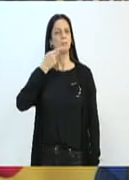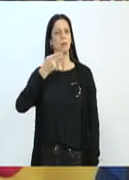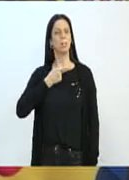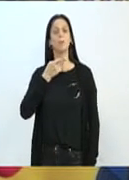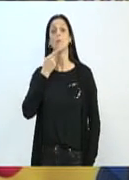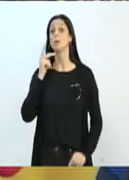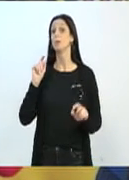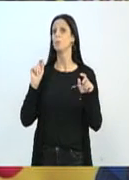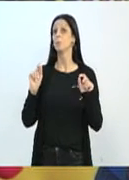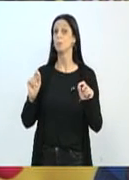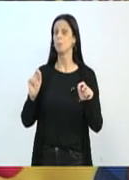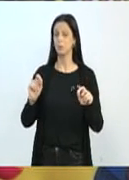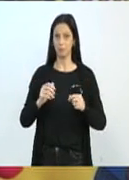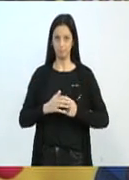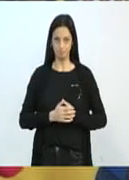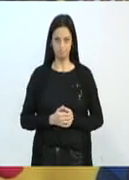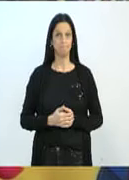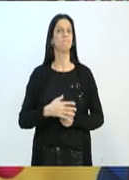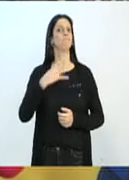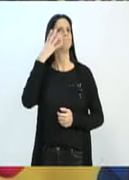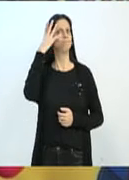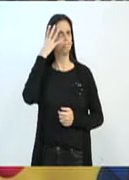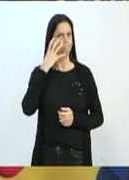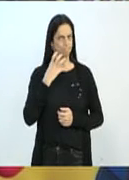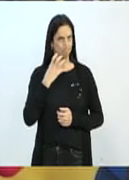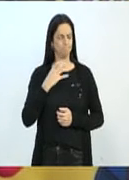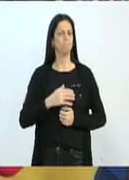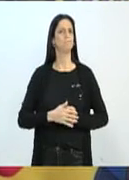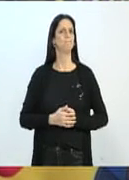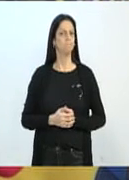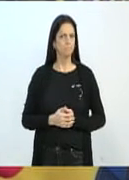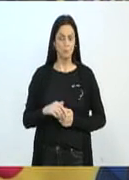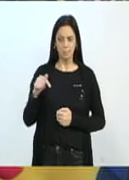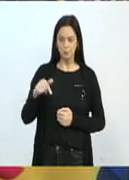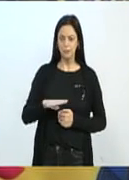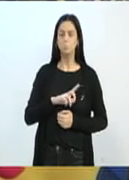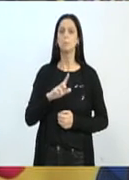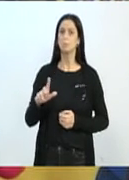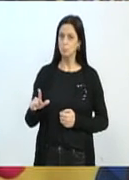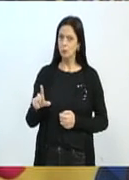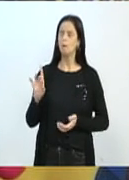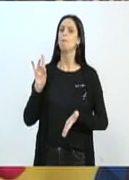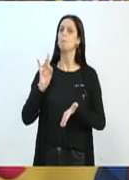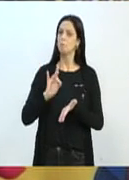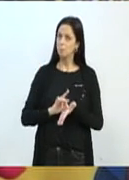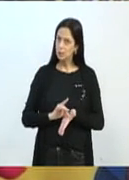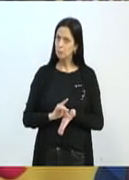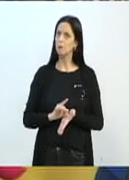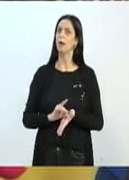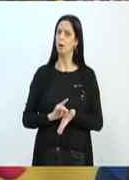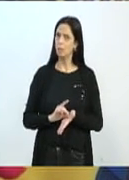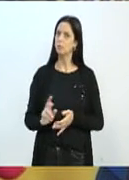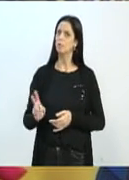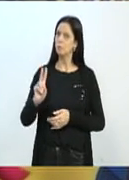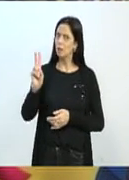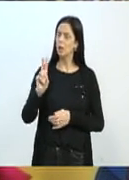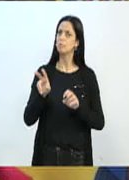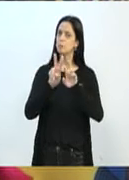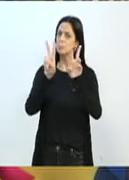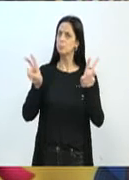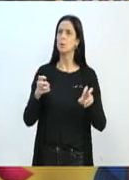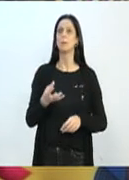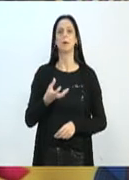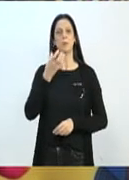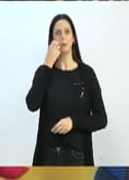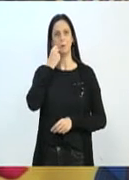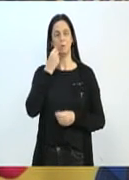abordar sobre a seriedade né que Blumenau trata sobre esse tema de adoção inclusive também